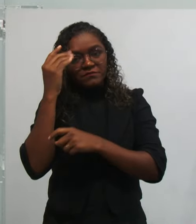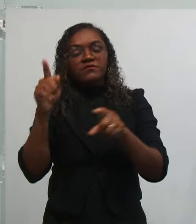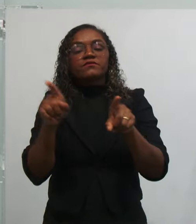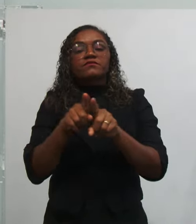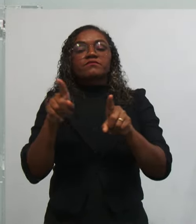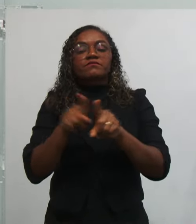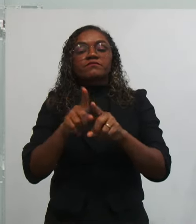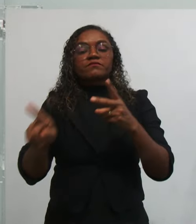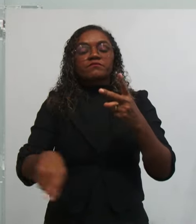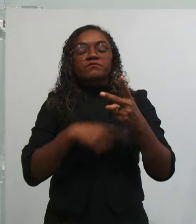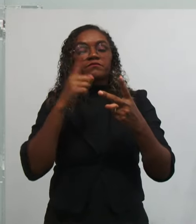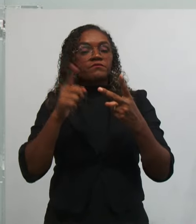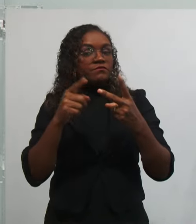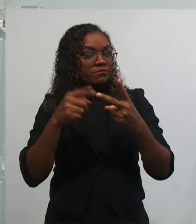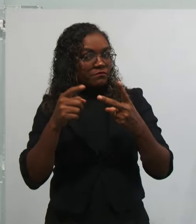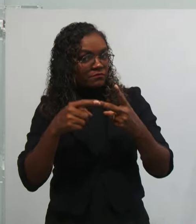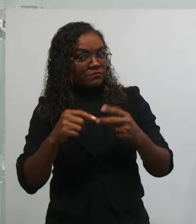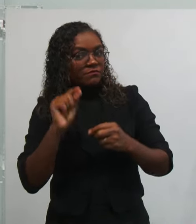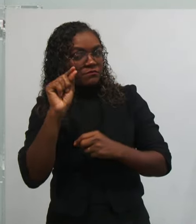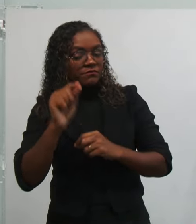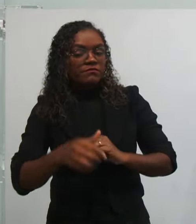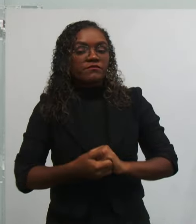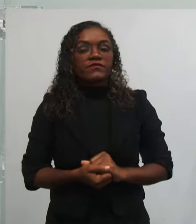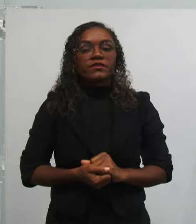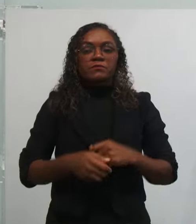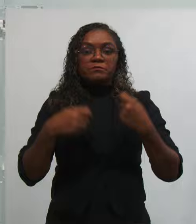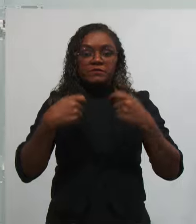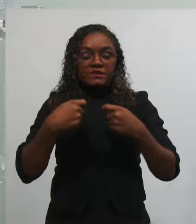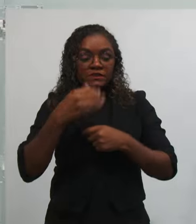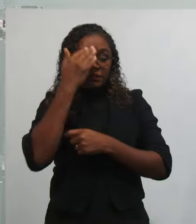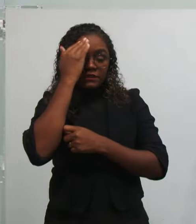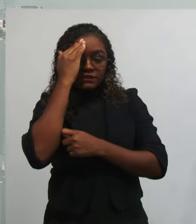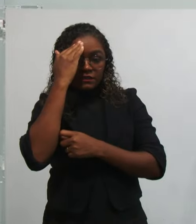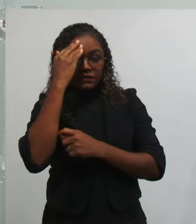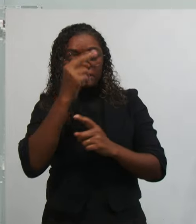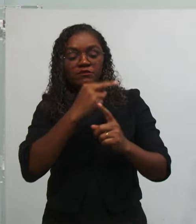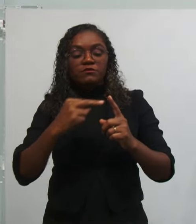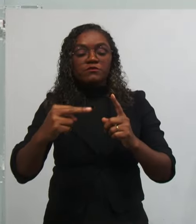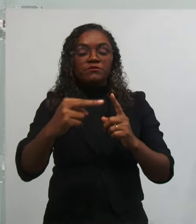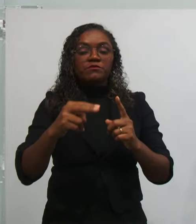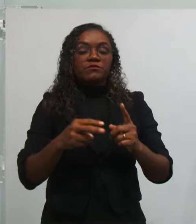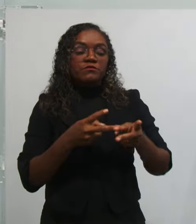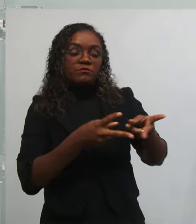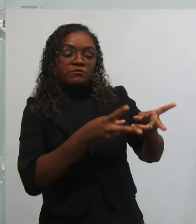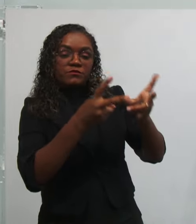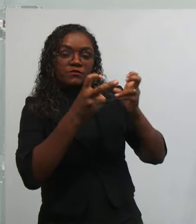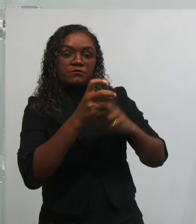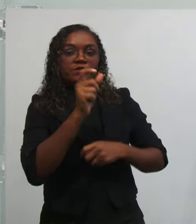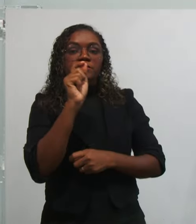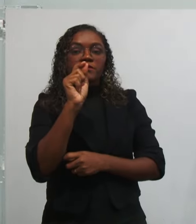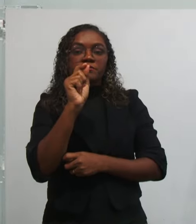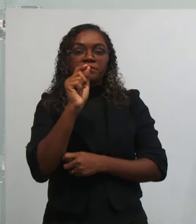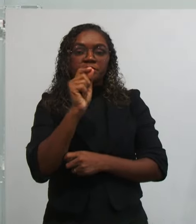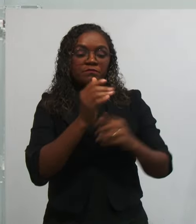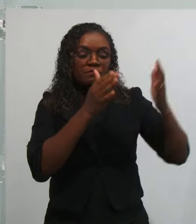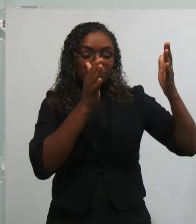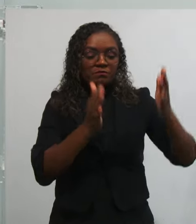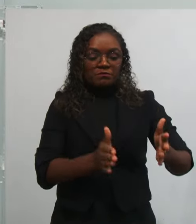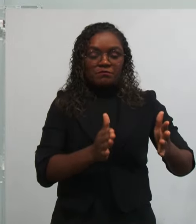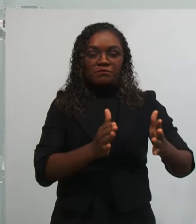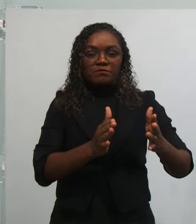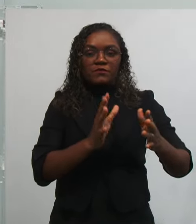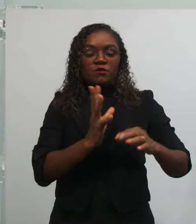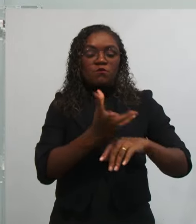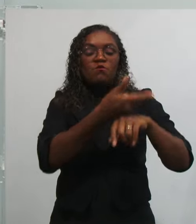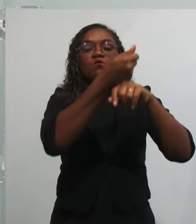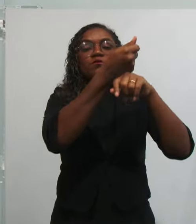questão além disto tem que considerar os aspectos qualitativos sobre o o quantitativo E